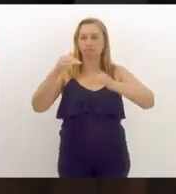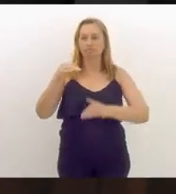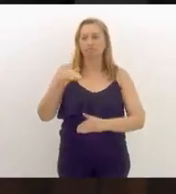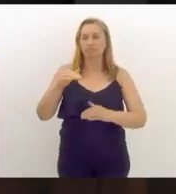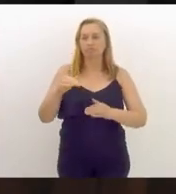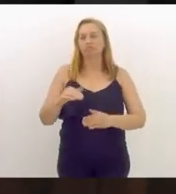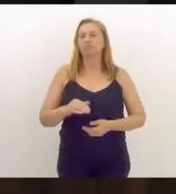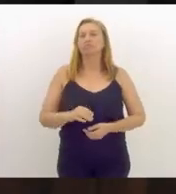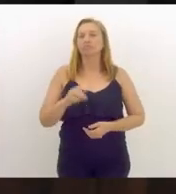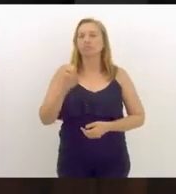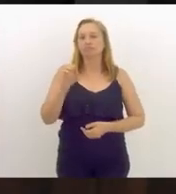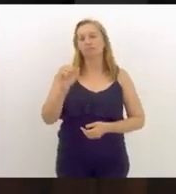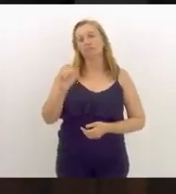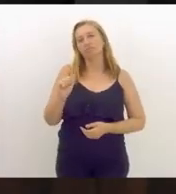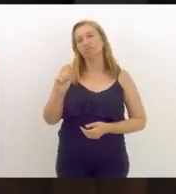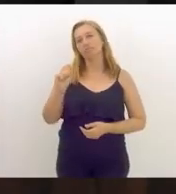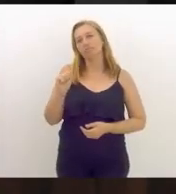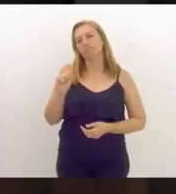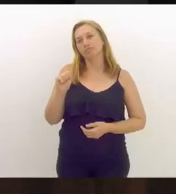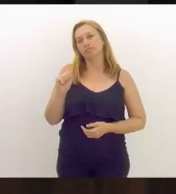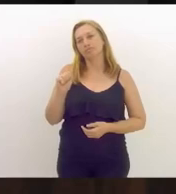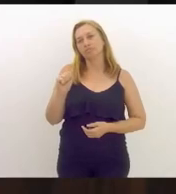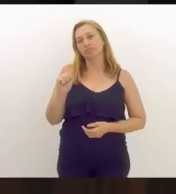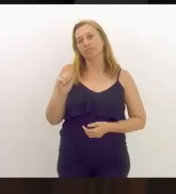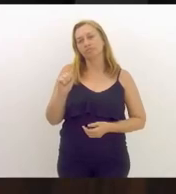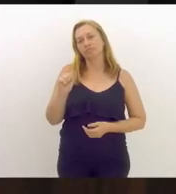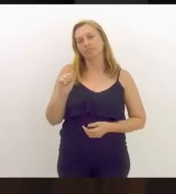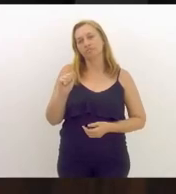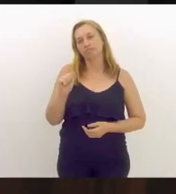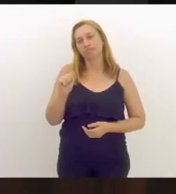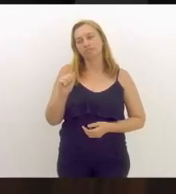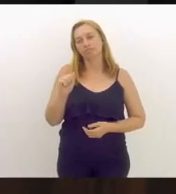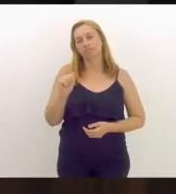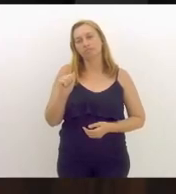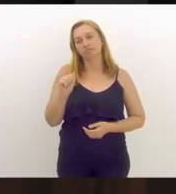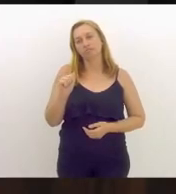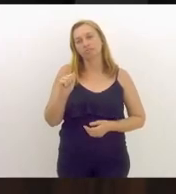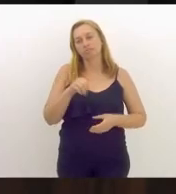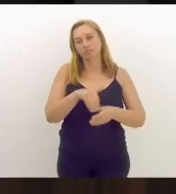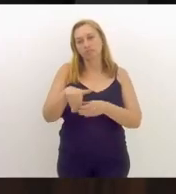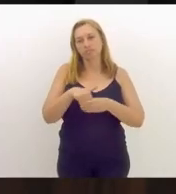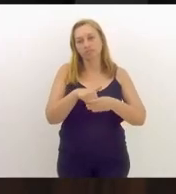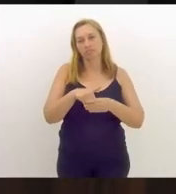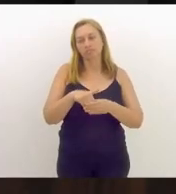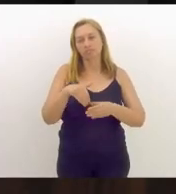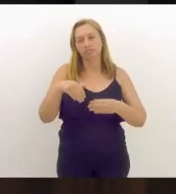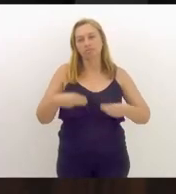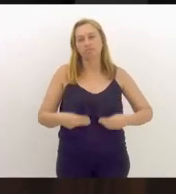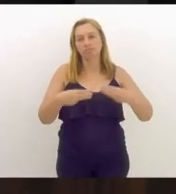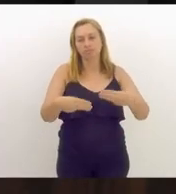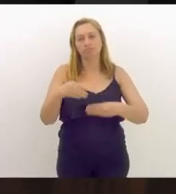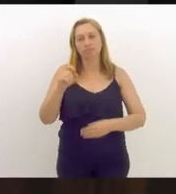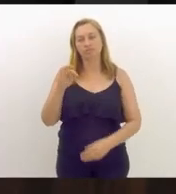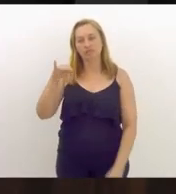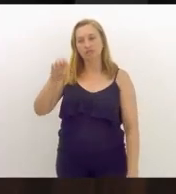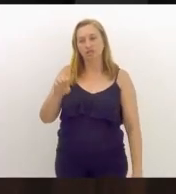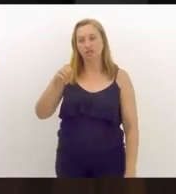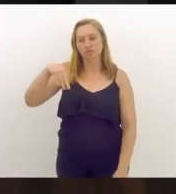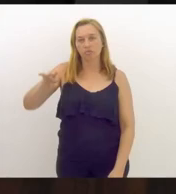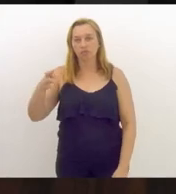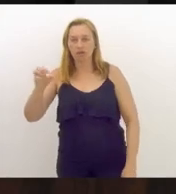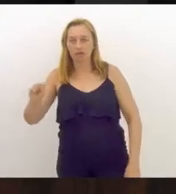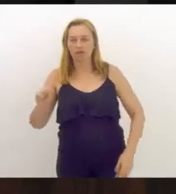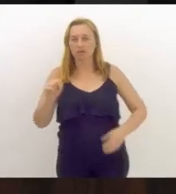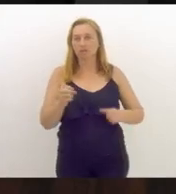eles Supremo Tribunal Federal e do Tribunal Superior Eleitoral Ministro Alexandre Moraes falecida comissão de